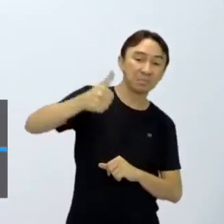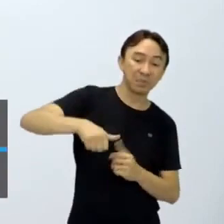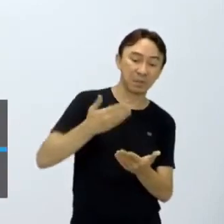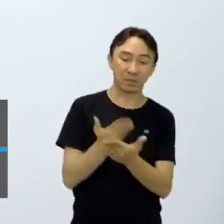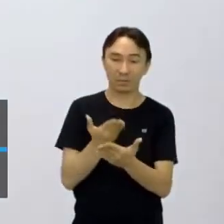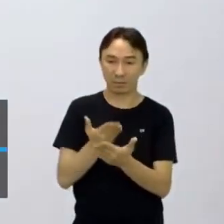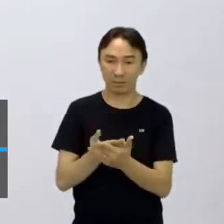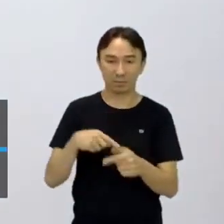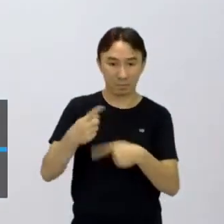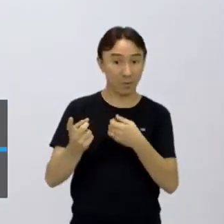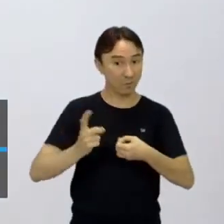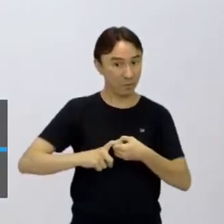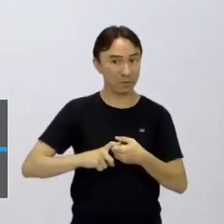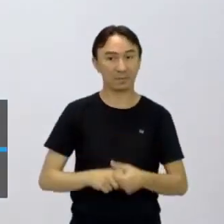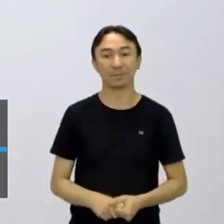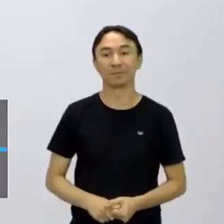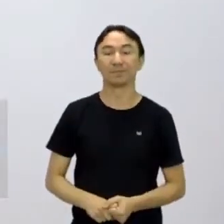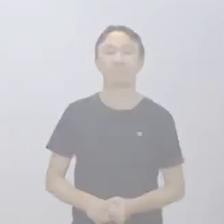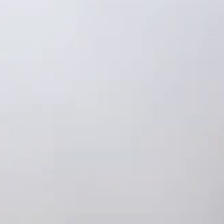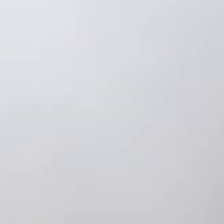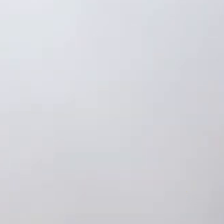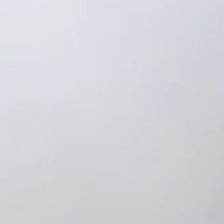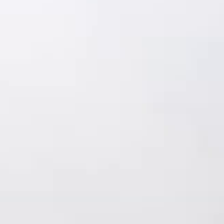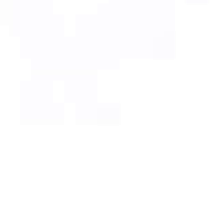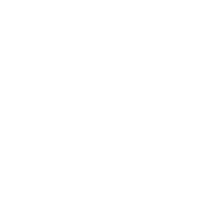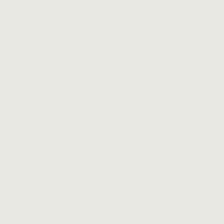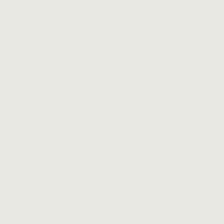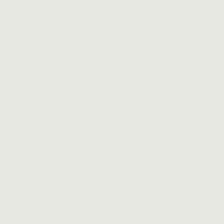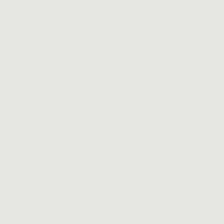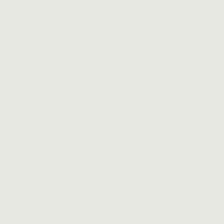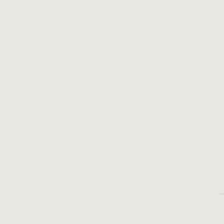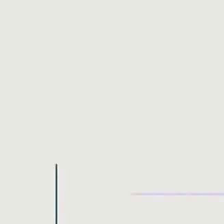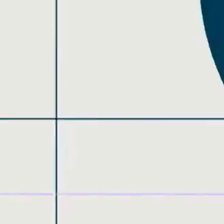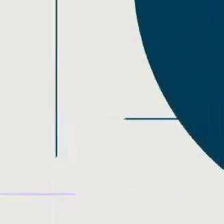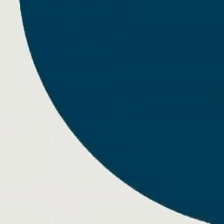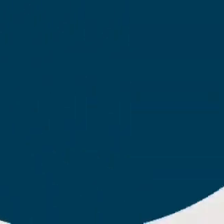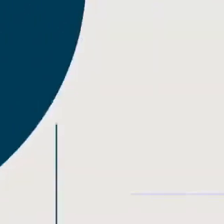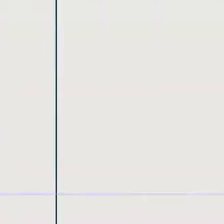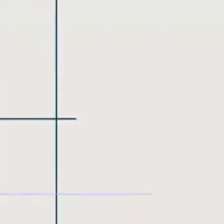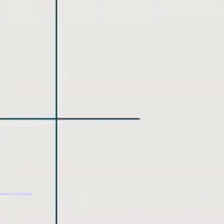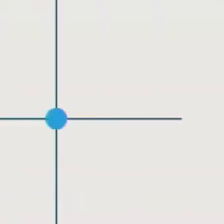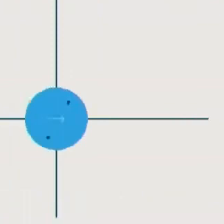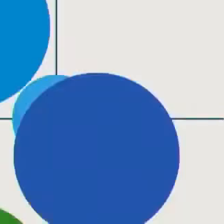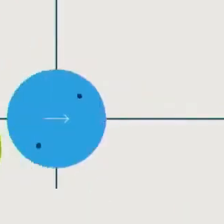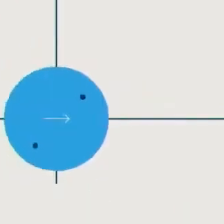volto já.